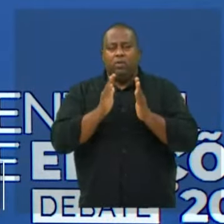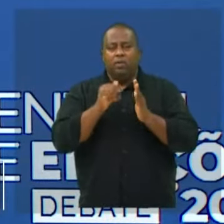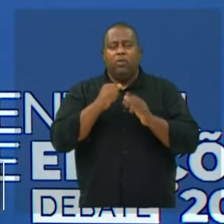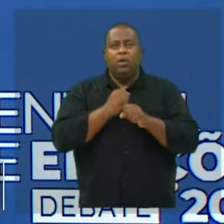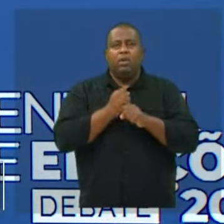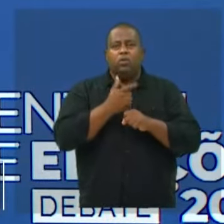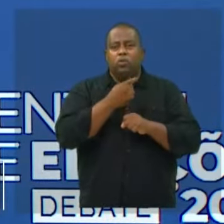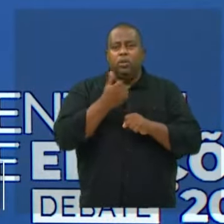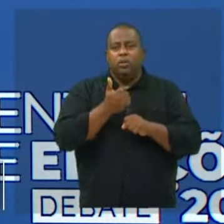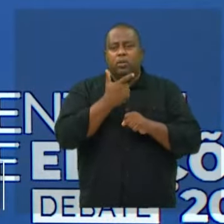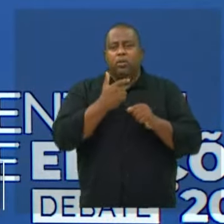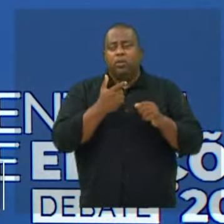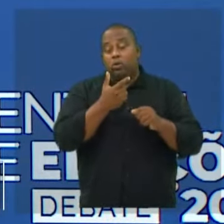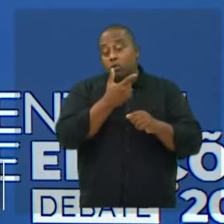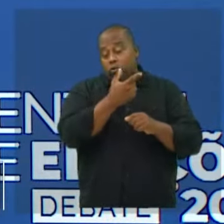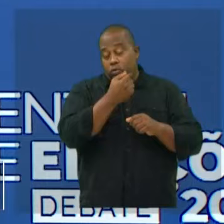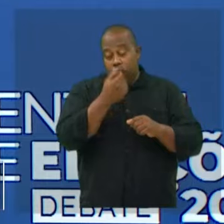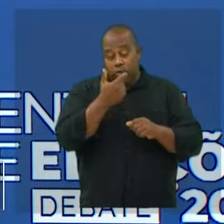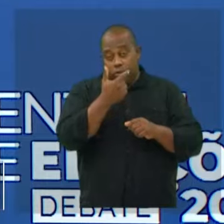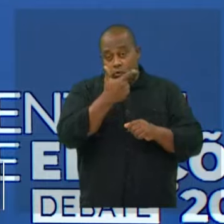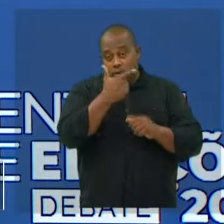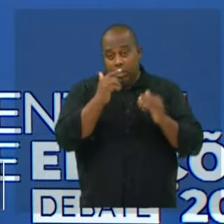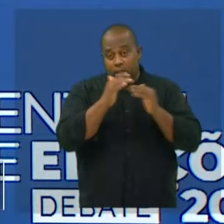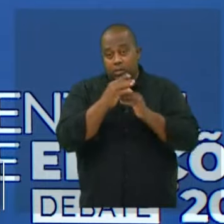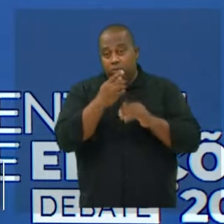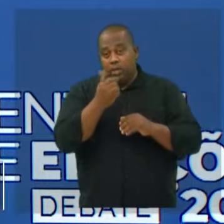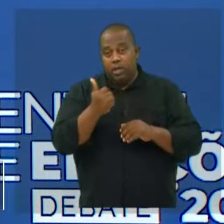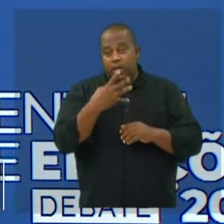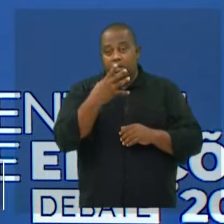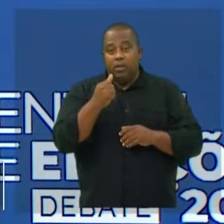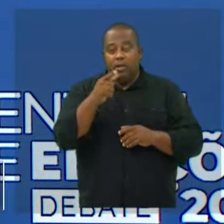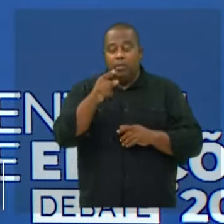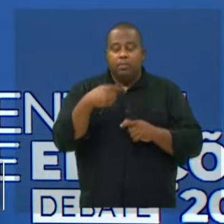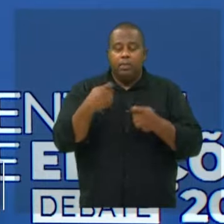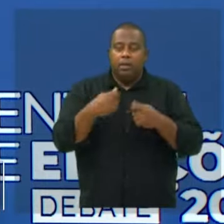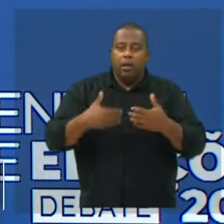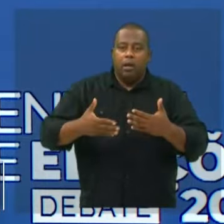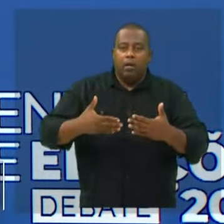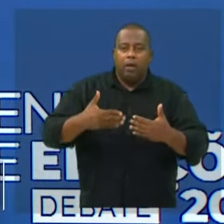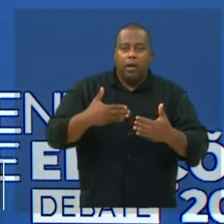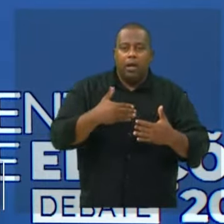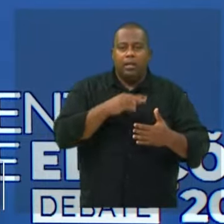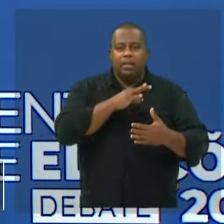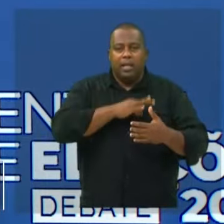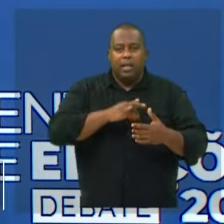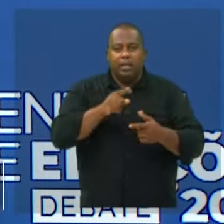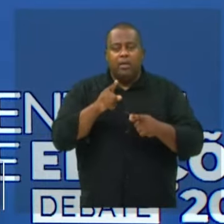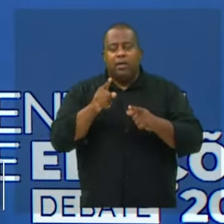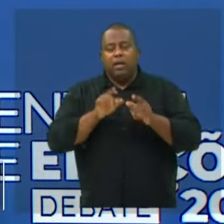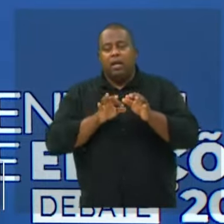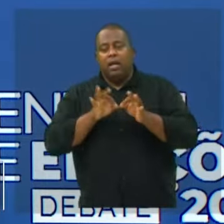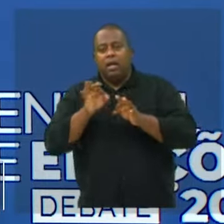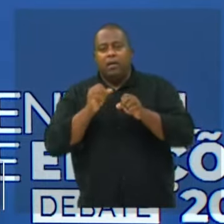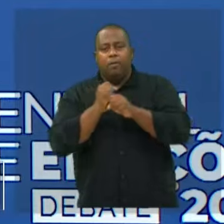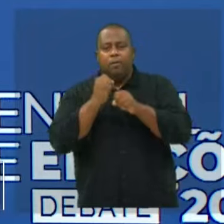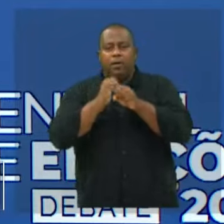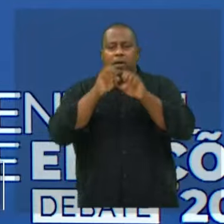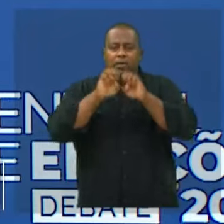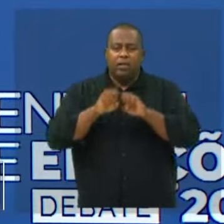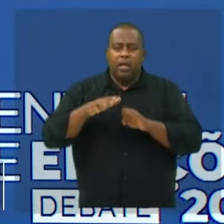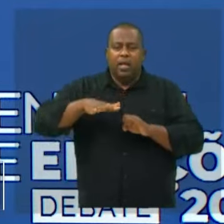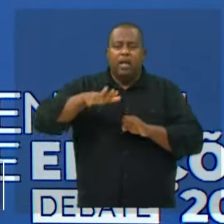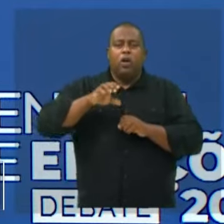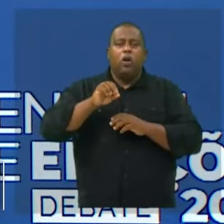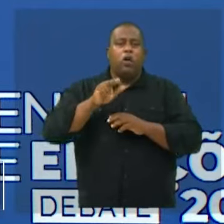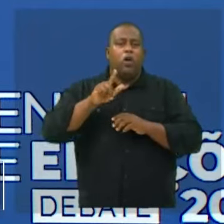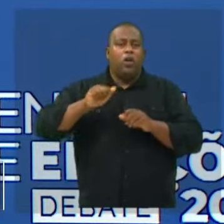2014 mas aqui é geração de emprego e renda o senhor não planejou a cidade não investiu em infraestrutura na nossa orla para atrair